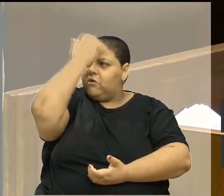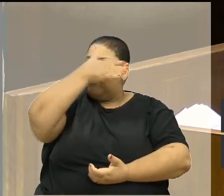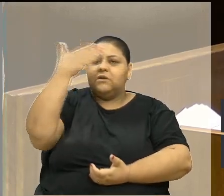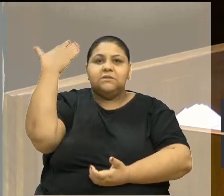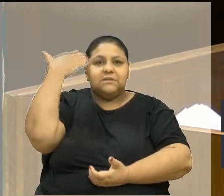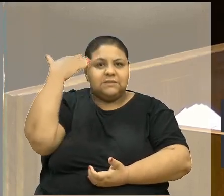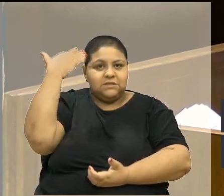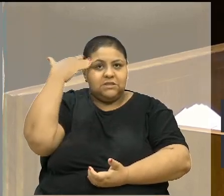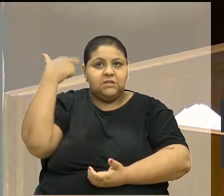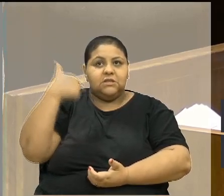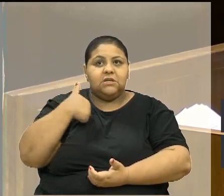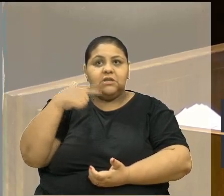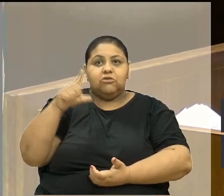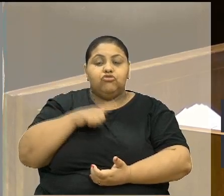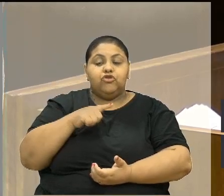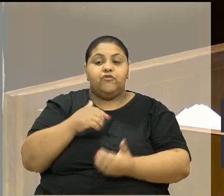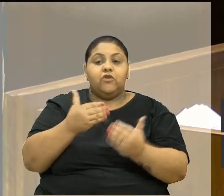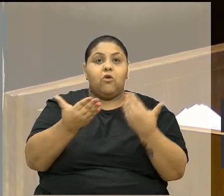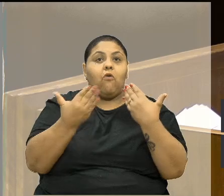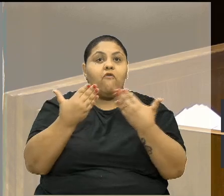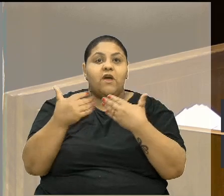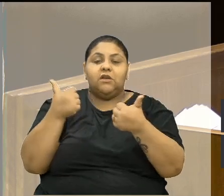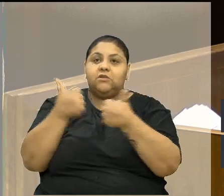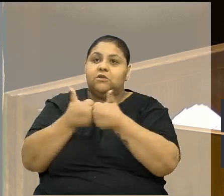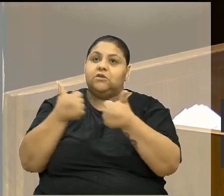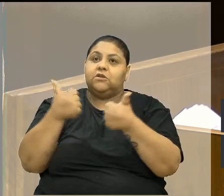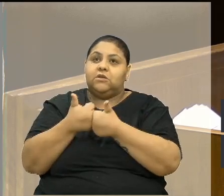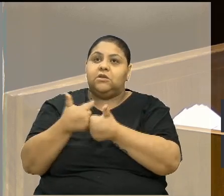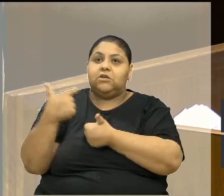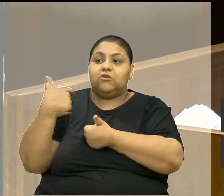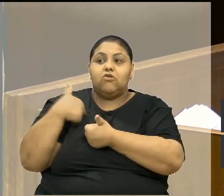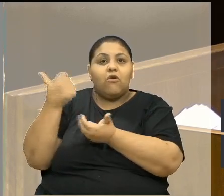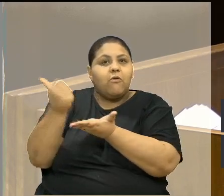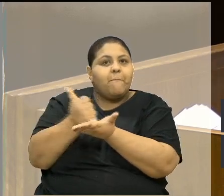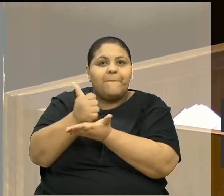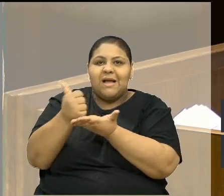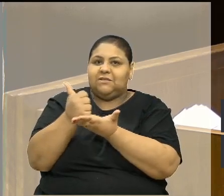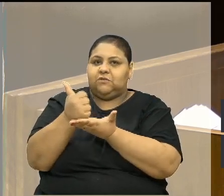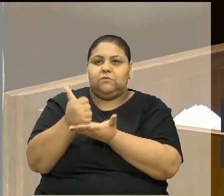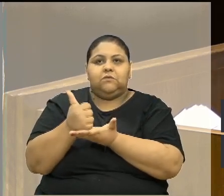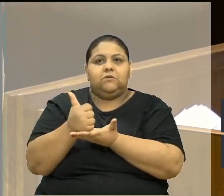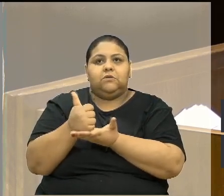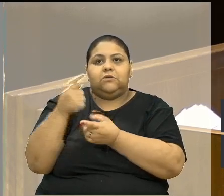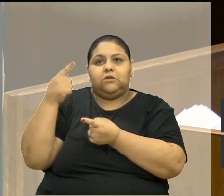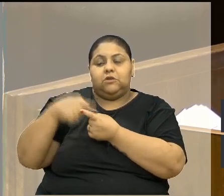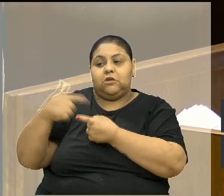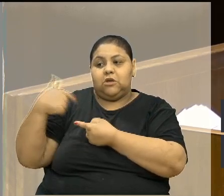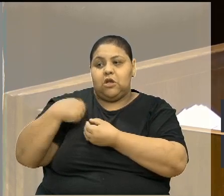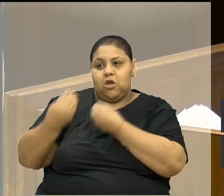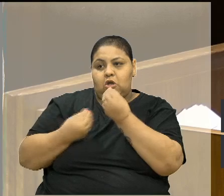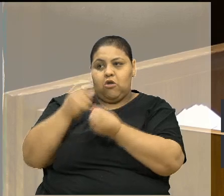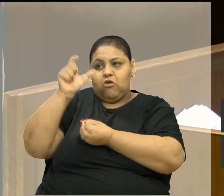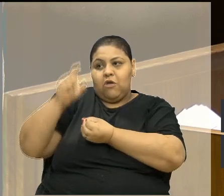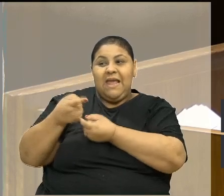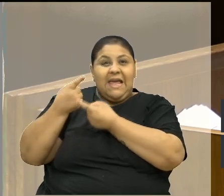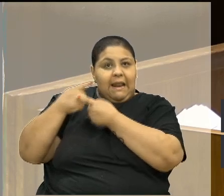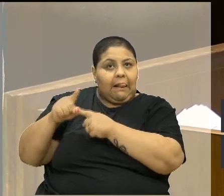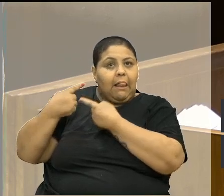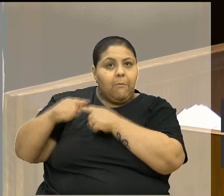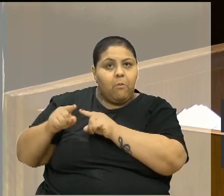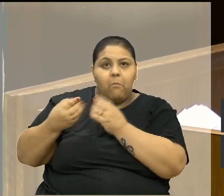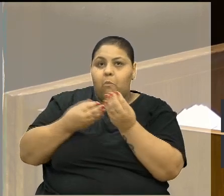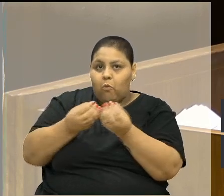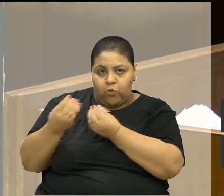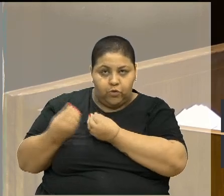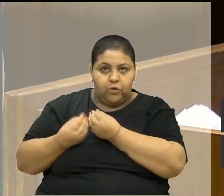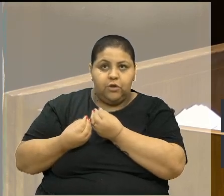já tive diversas conversas com ele, que isso aí é o básico do básico. Porque como eu sou um cara que reclamo muito aqui